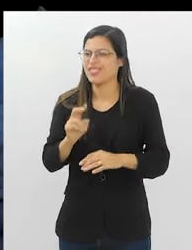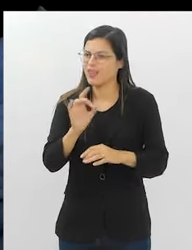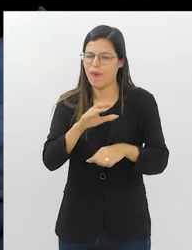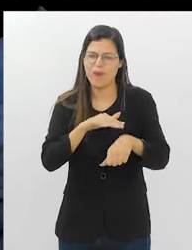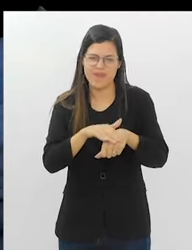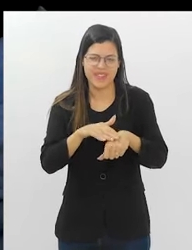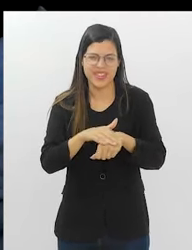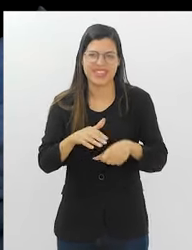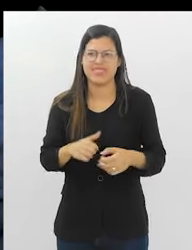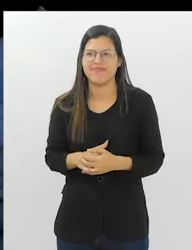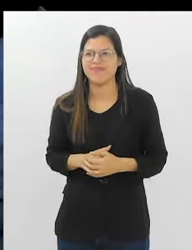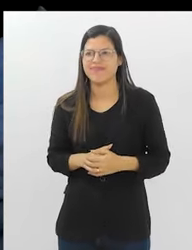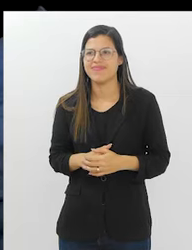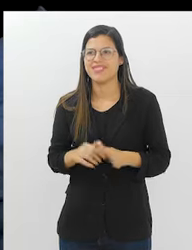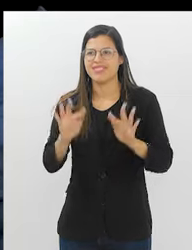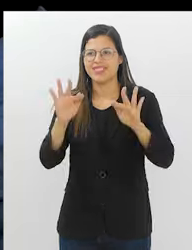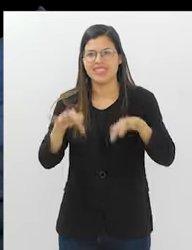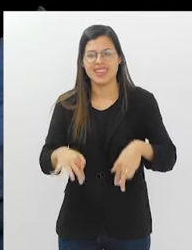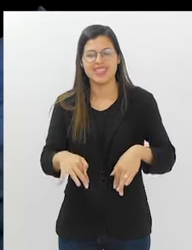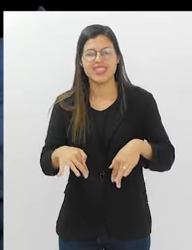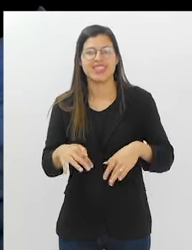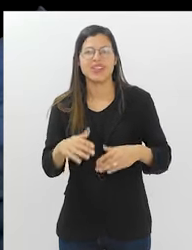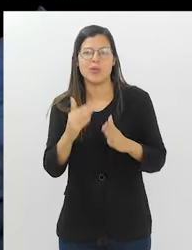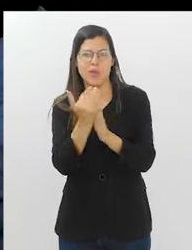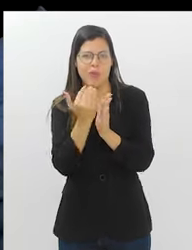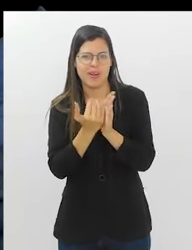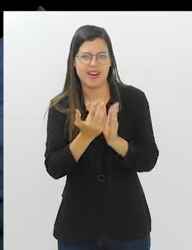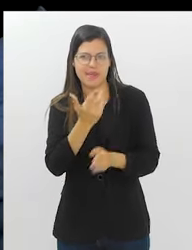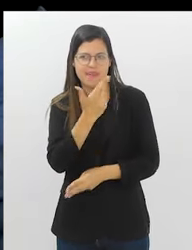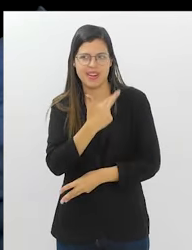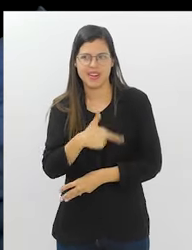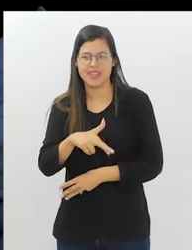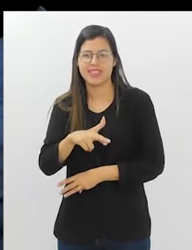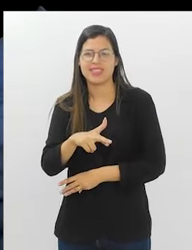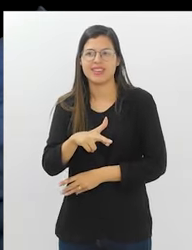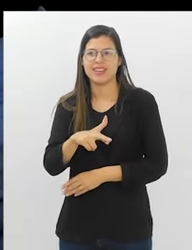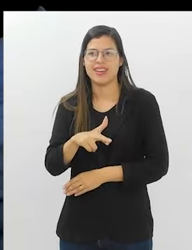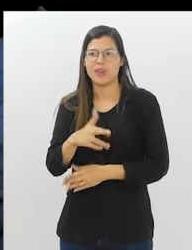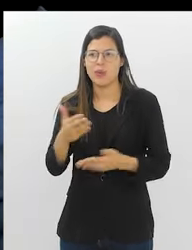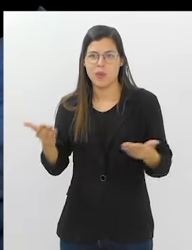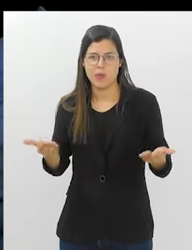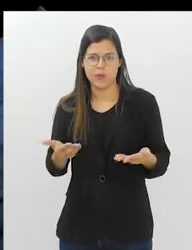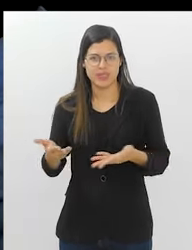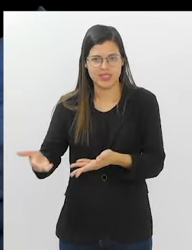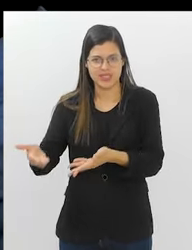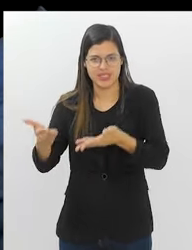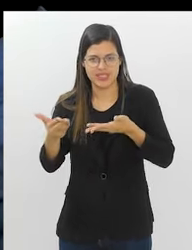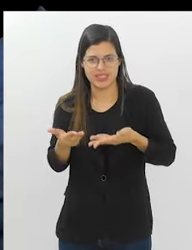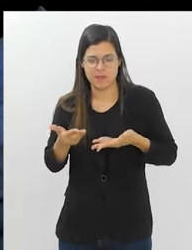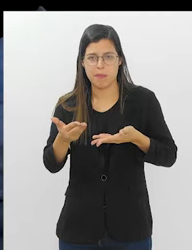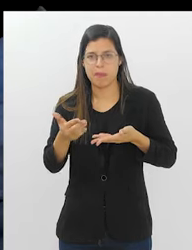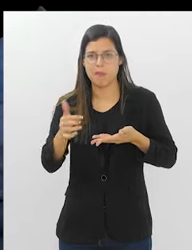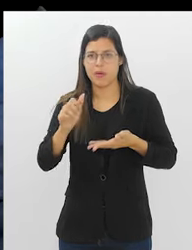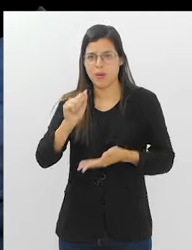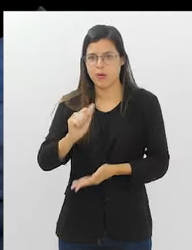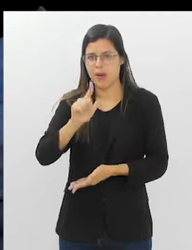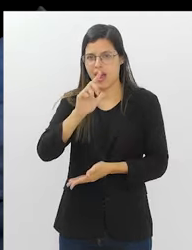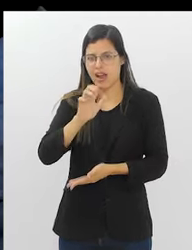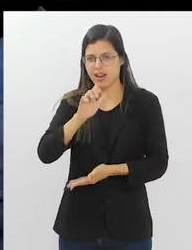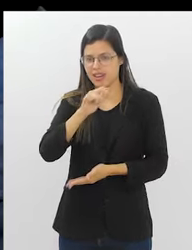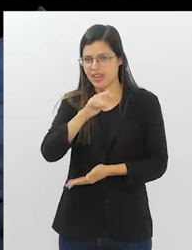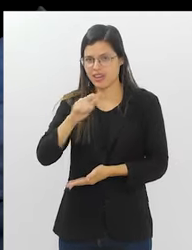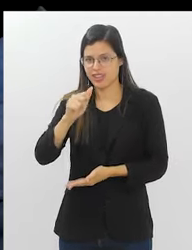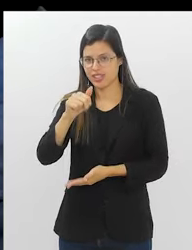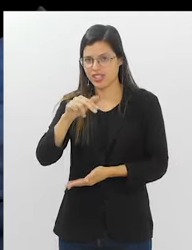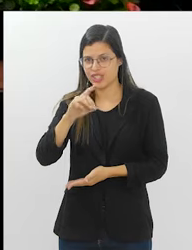Mas conversar. Tá certo. E aí encerramos mais um programa Religare, que hoje recebeu aqui